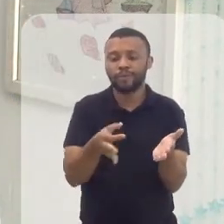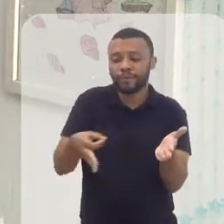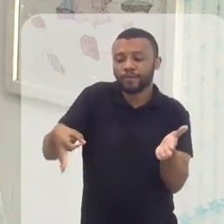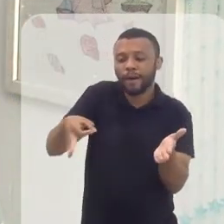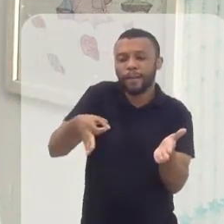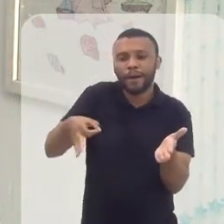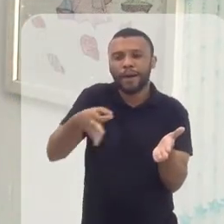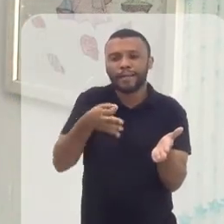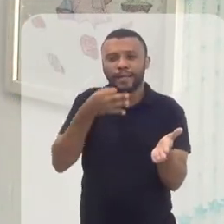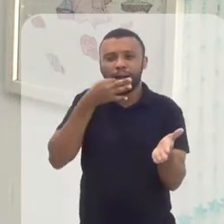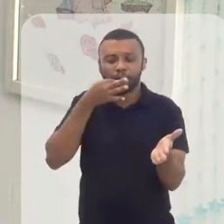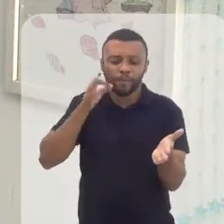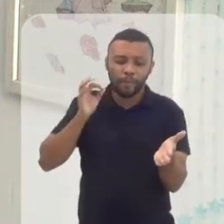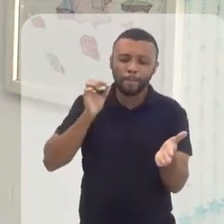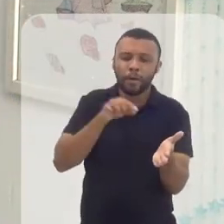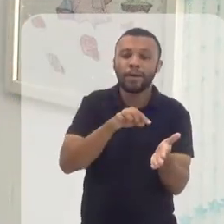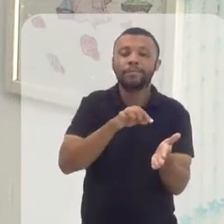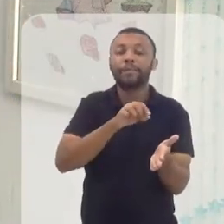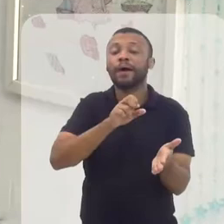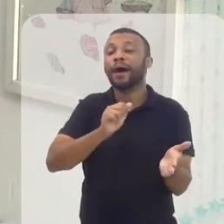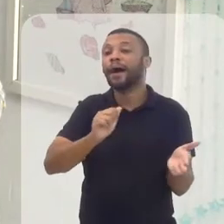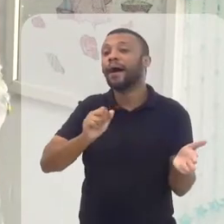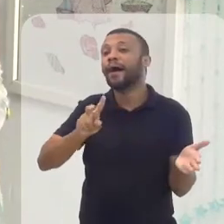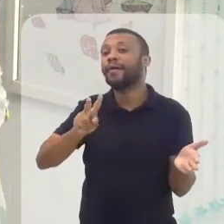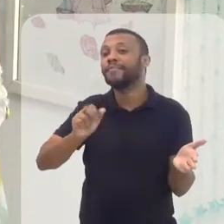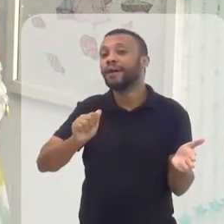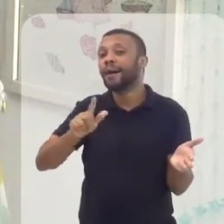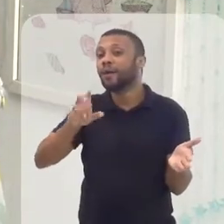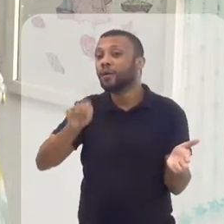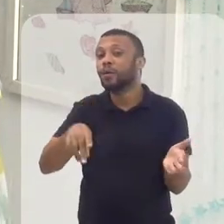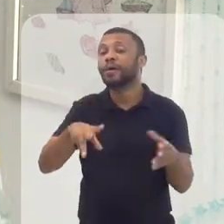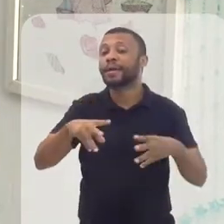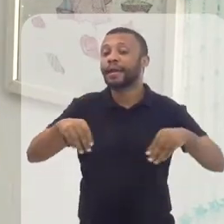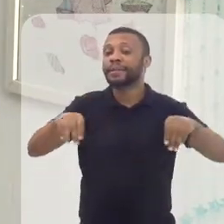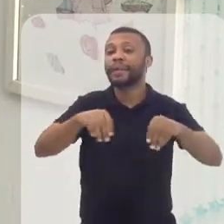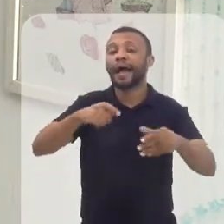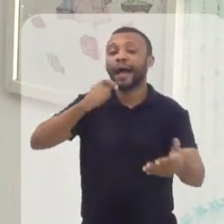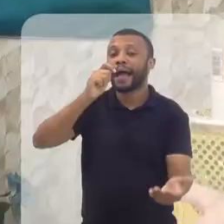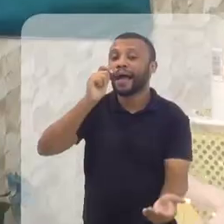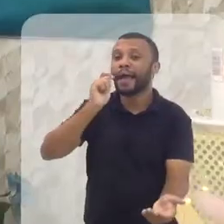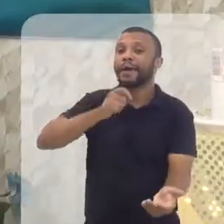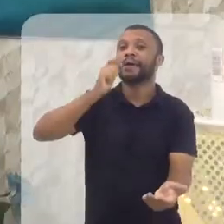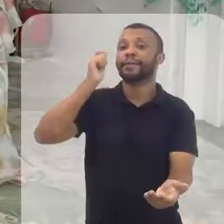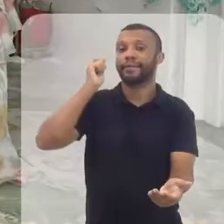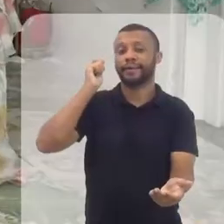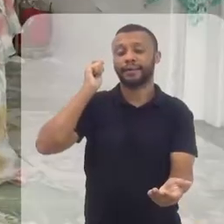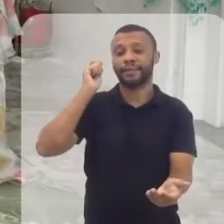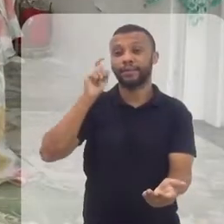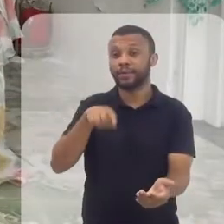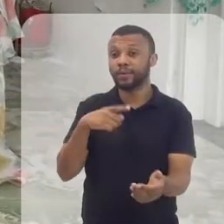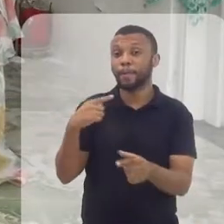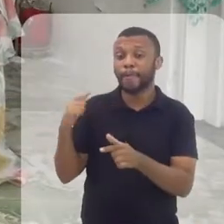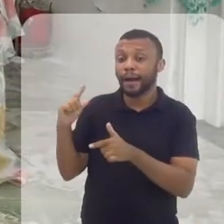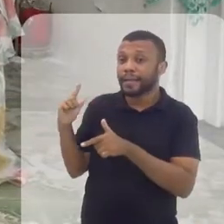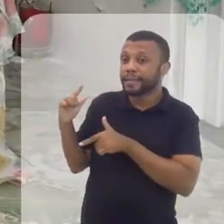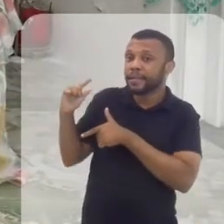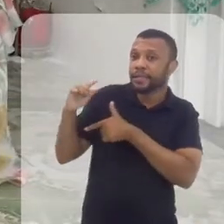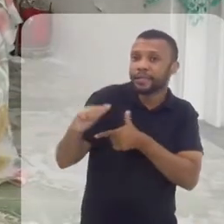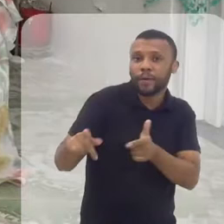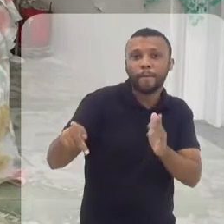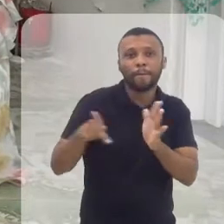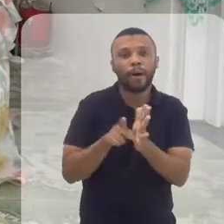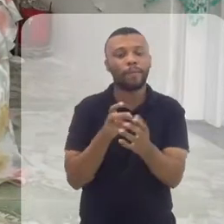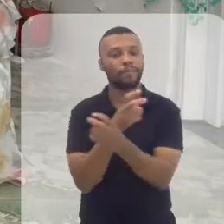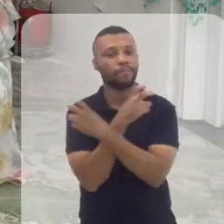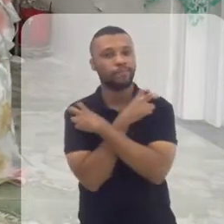tá? E ele vai para Avalon, tá? A terra encantada, tá? A terra prometida. Tá? Então, isso é uma tradição